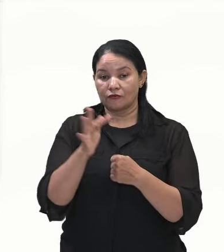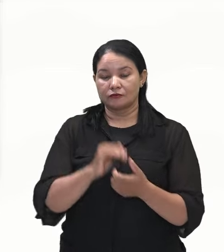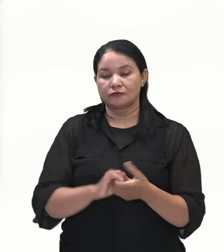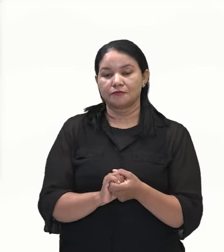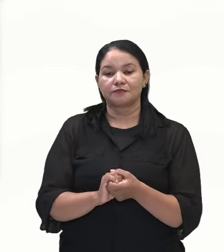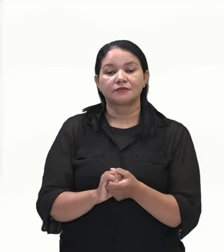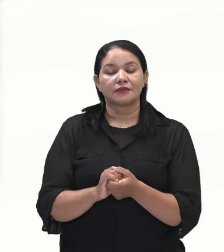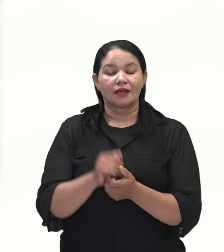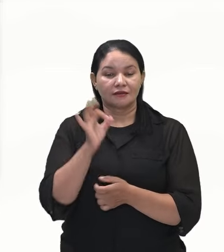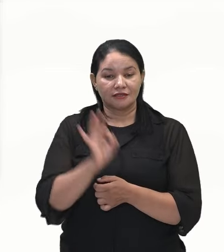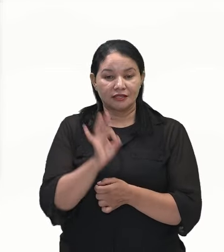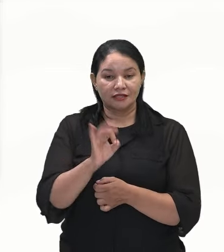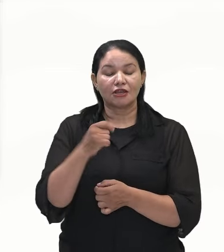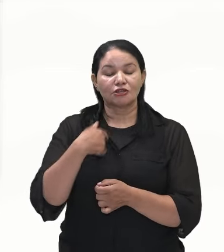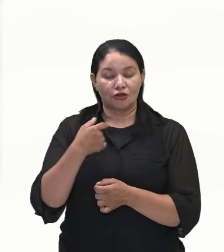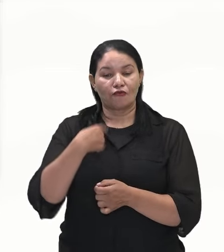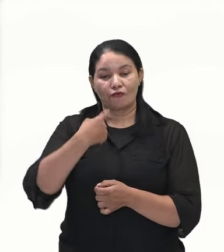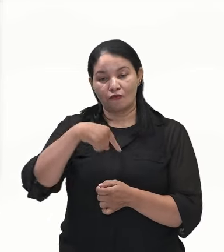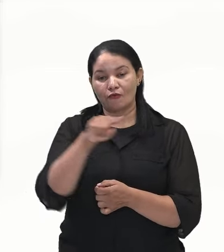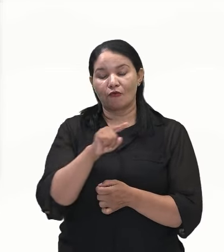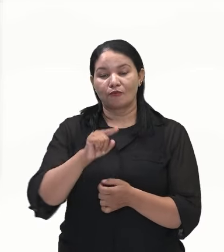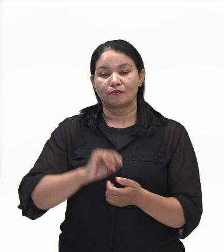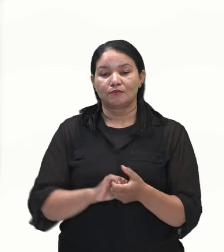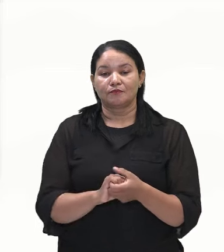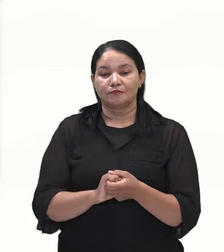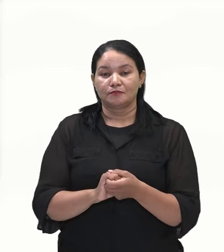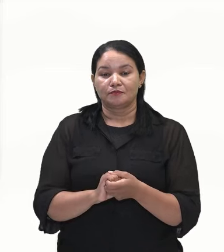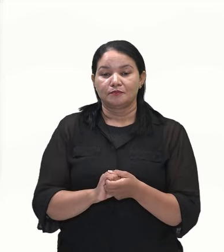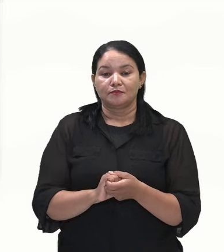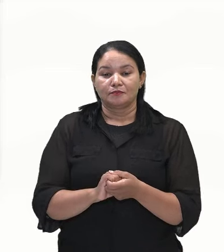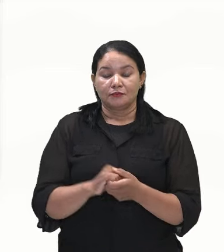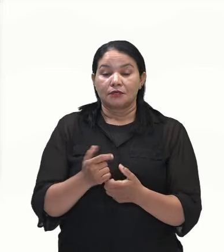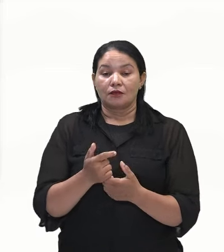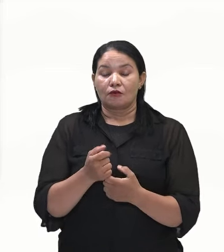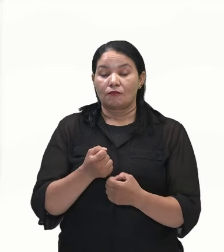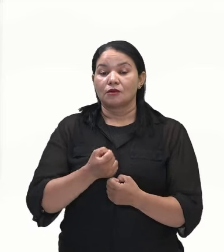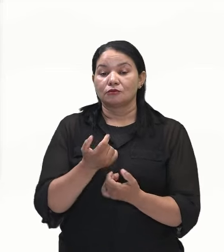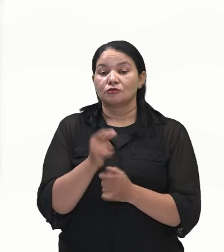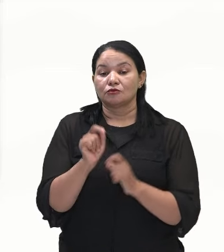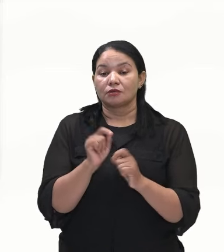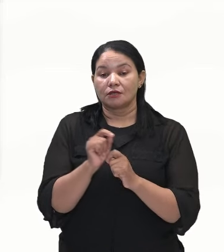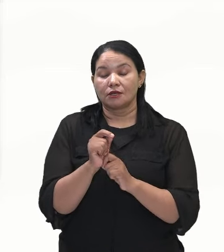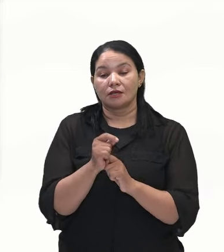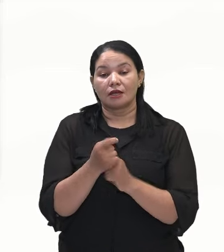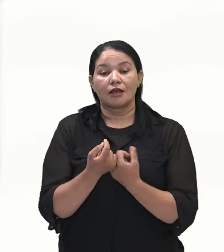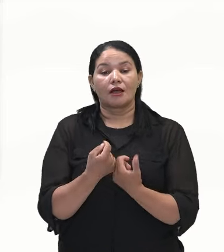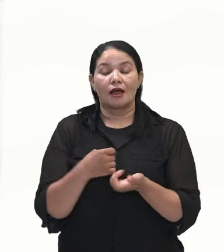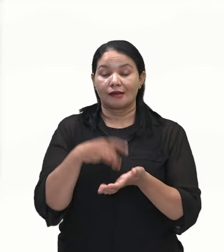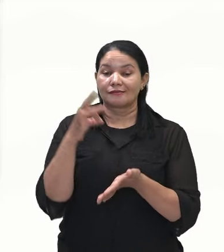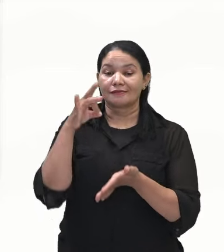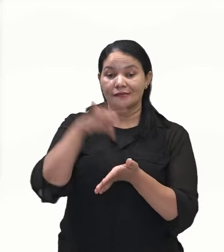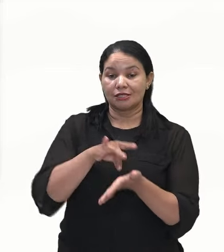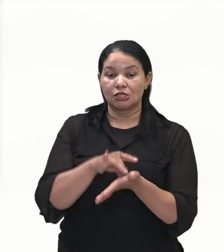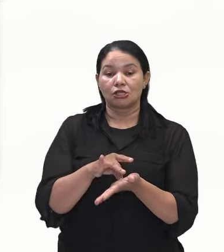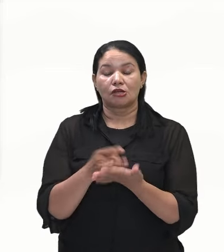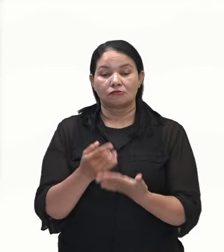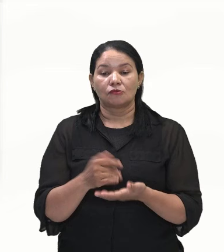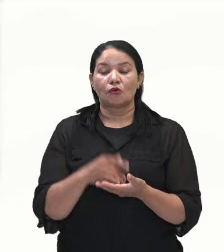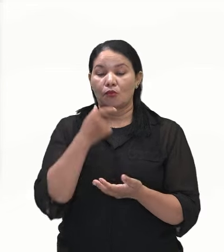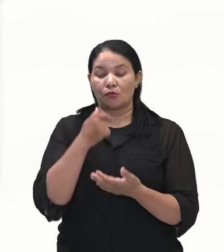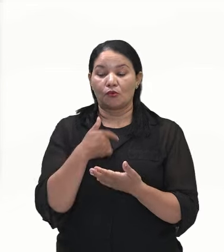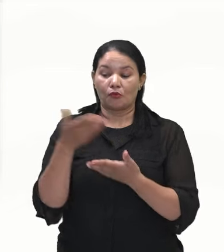farei isso, com certeza, eu irei, né, I will. Então essa expressão é para ratificar o que fora dito, né? Ele convidou ela para